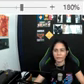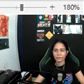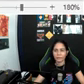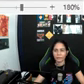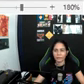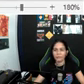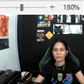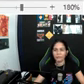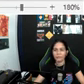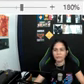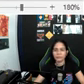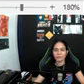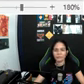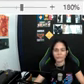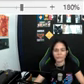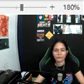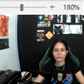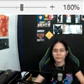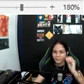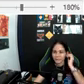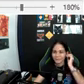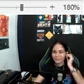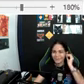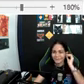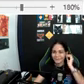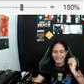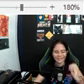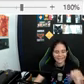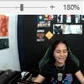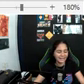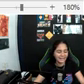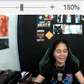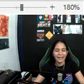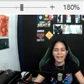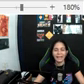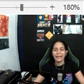Eita, tem um gato no cio aqui perto que tá com ameação.